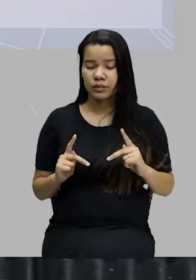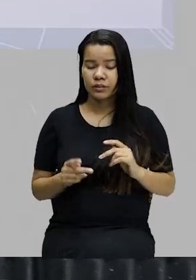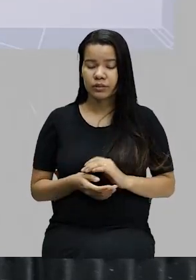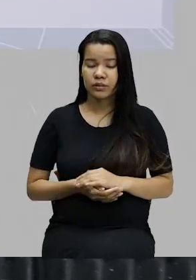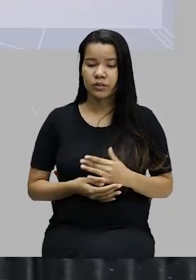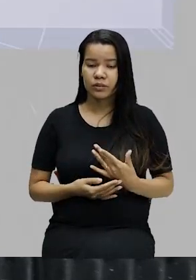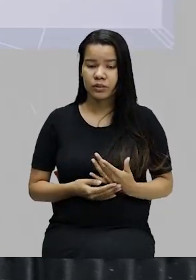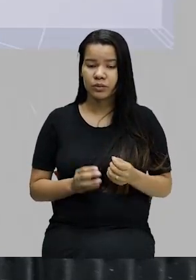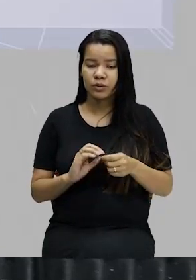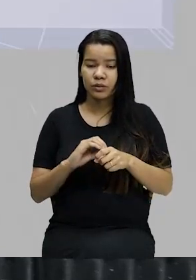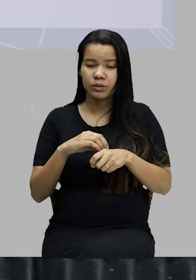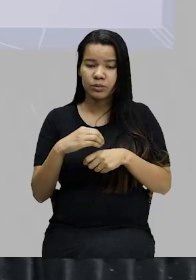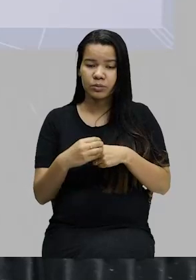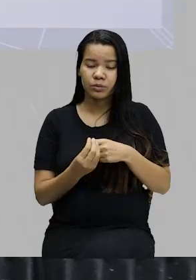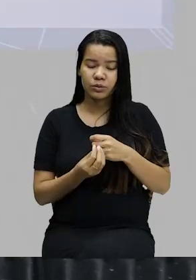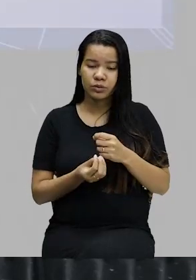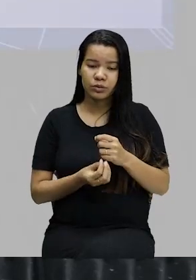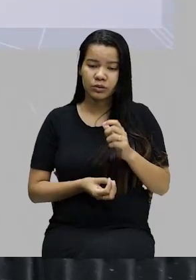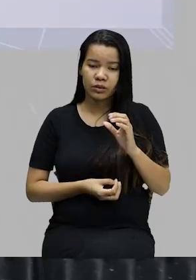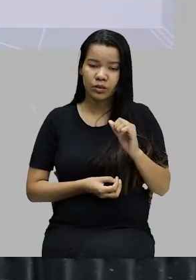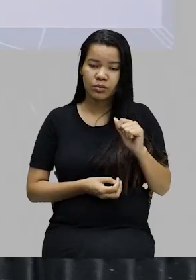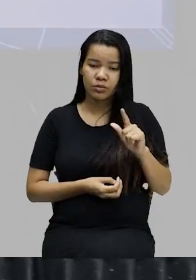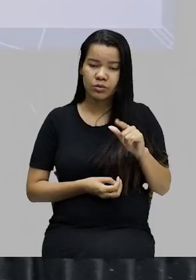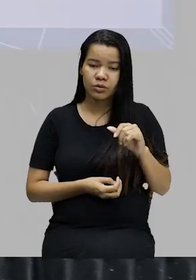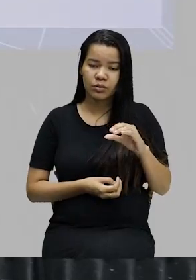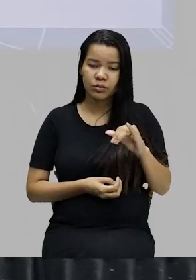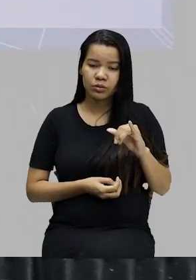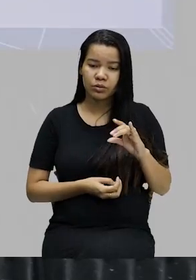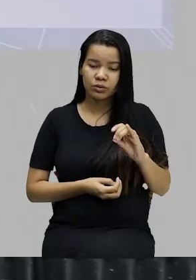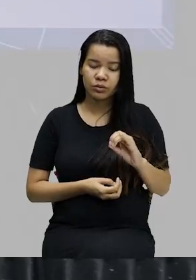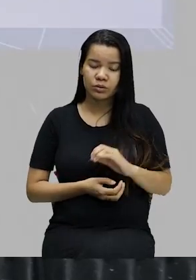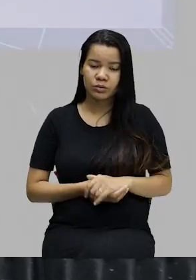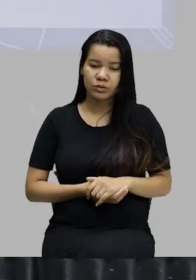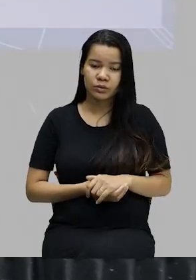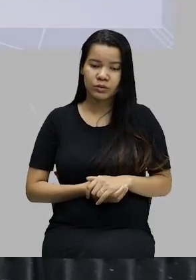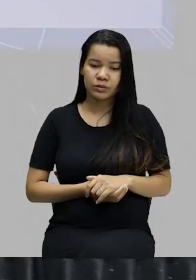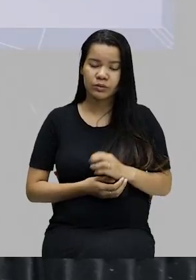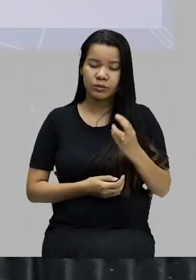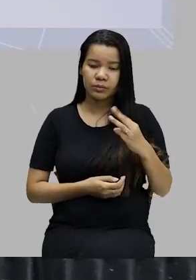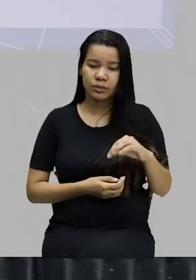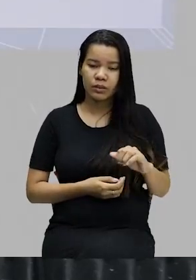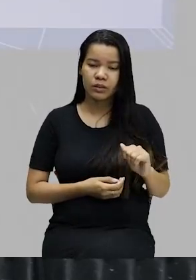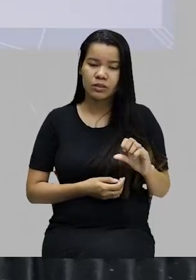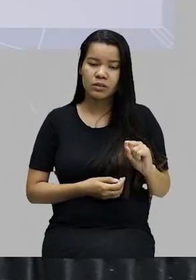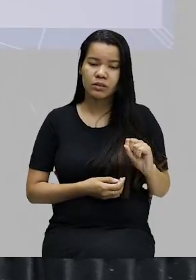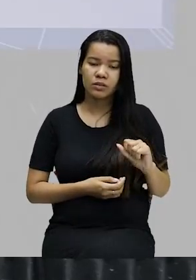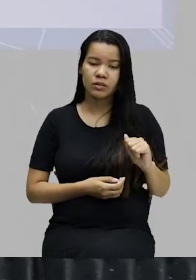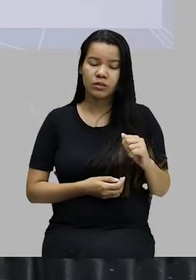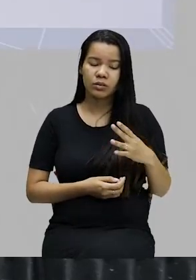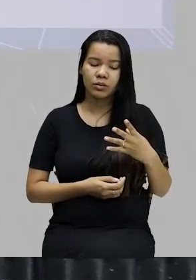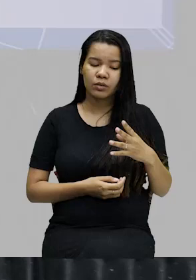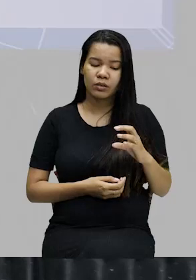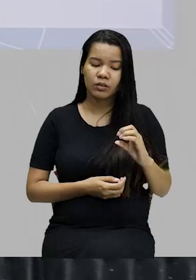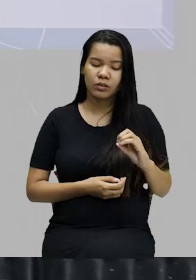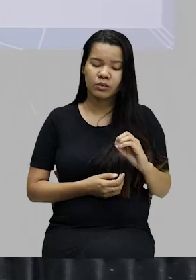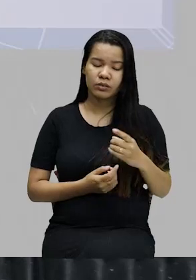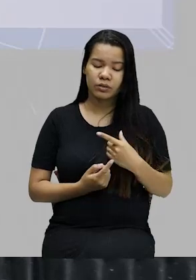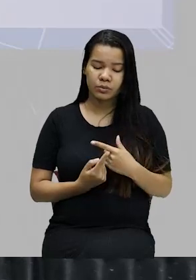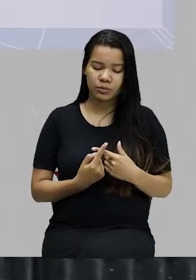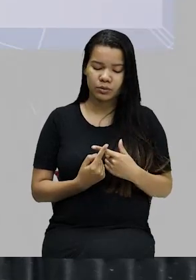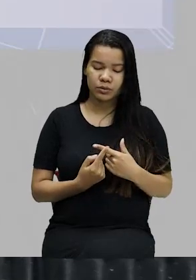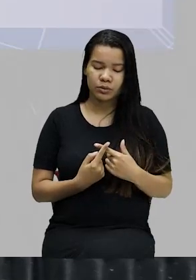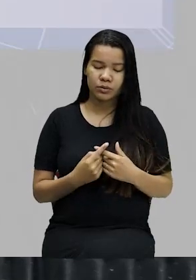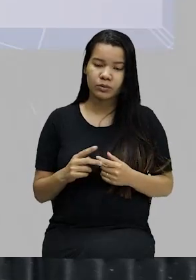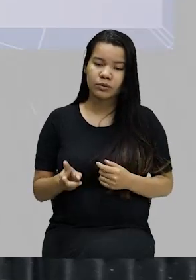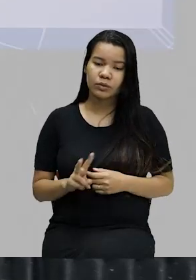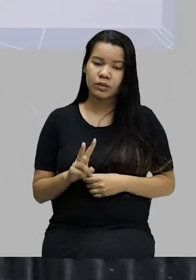Um átomo de cálcio, né? Eu vou pegar a sua massa atômica, 40, e vou multiplicar pelo valor